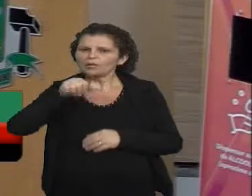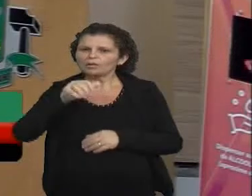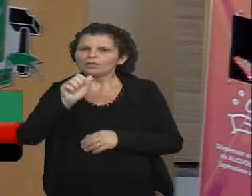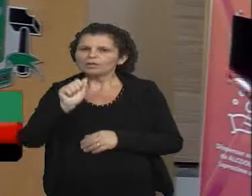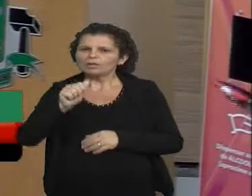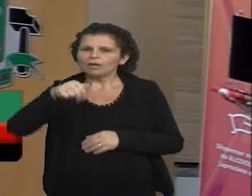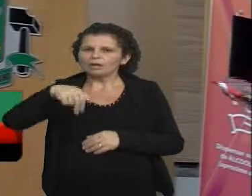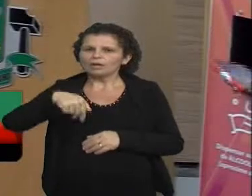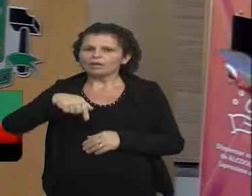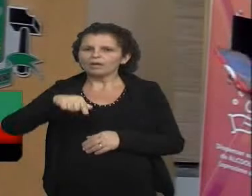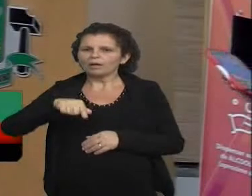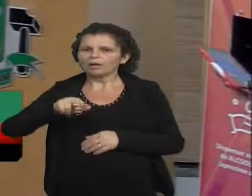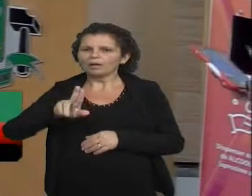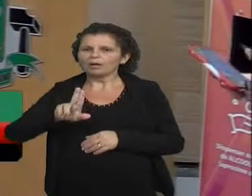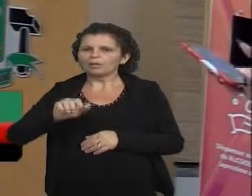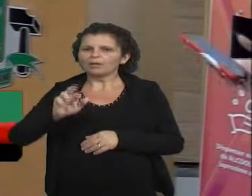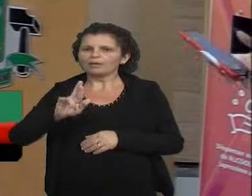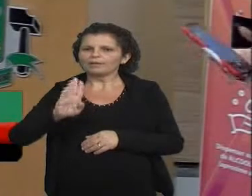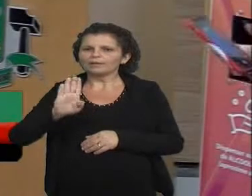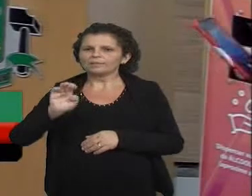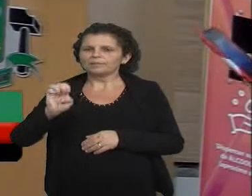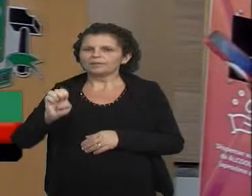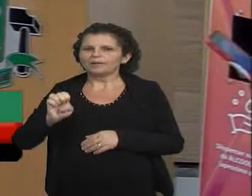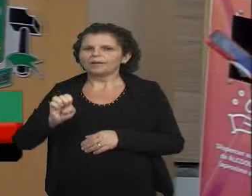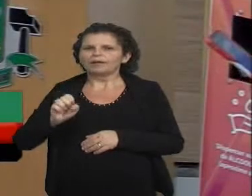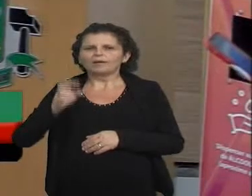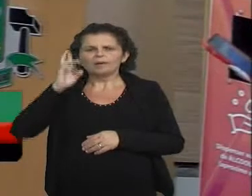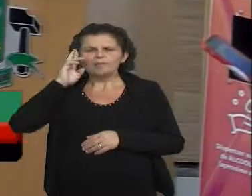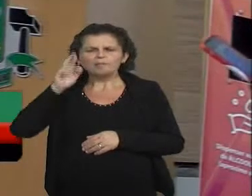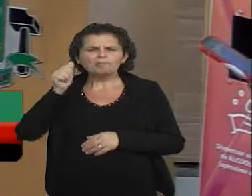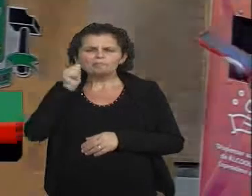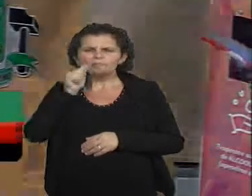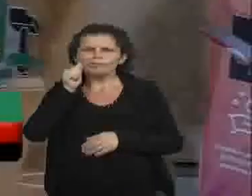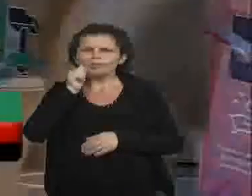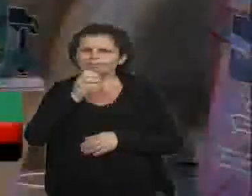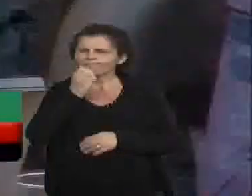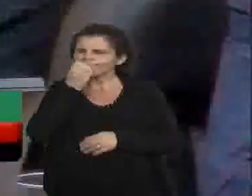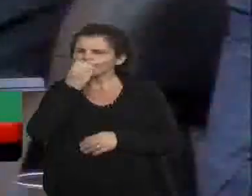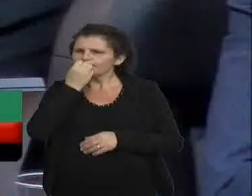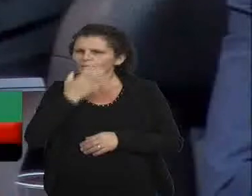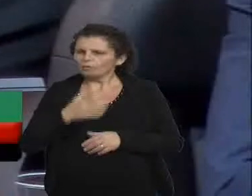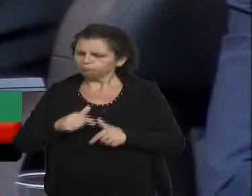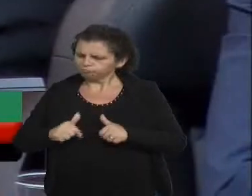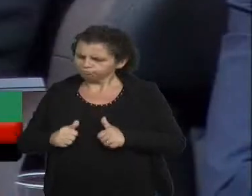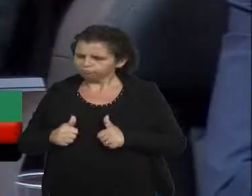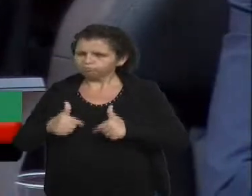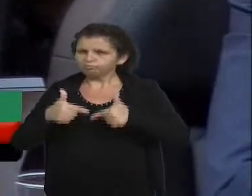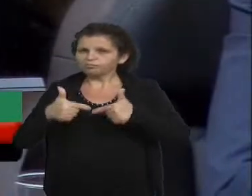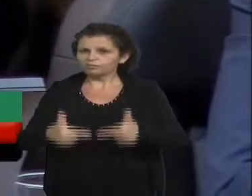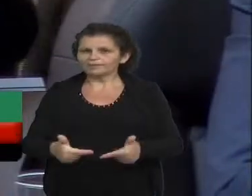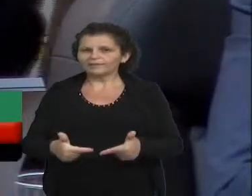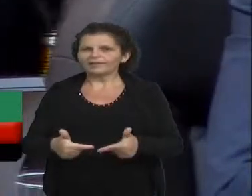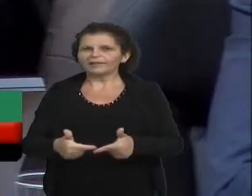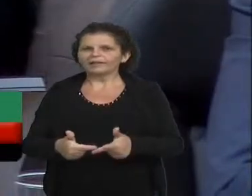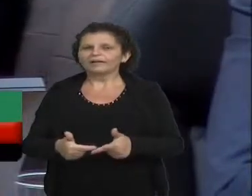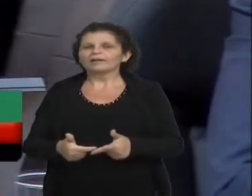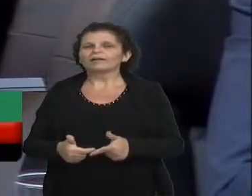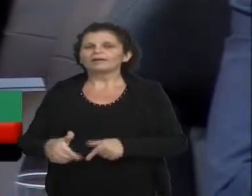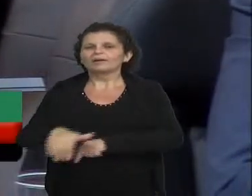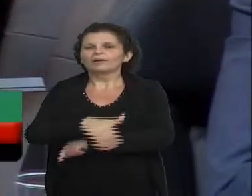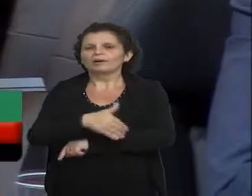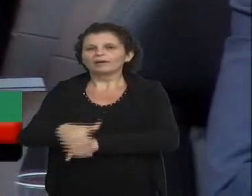de conhecê-la, a senhora Isaura, e era uma mulher muito guerreira, viu, senhores vereadores? Morava ali na